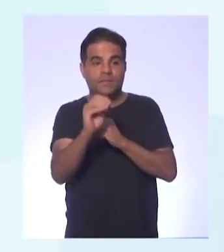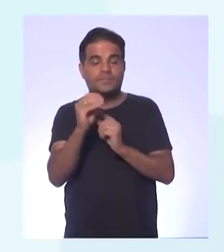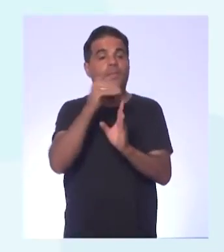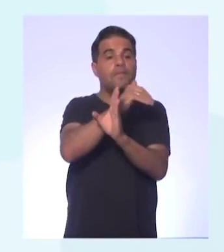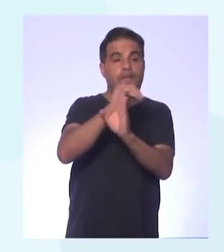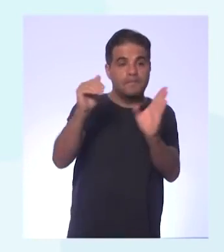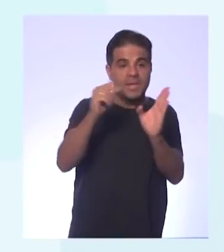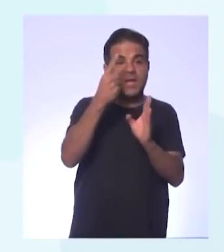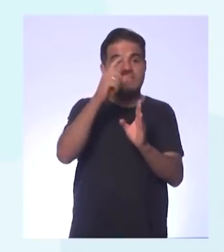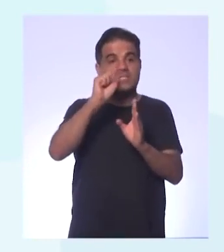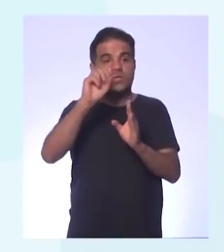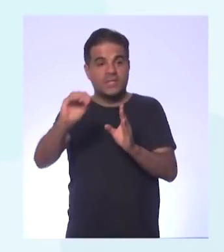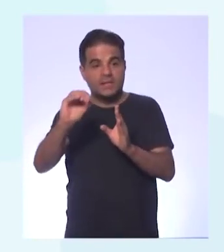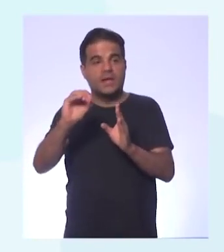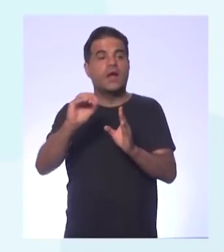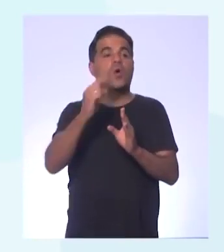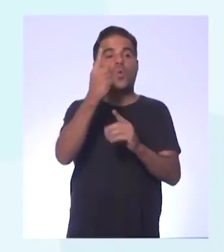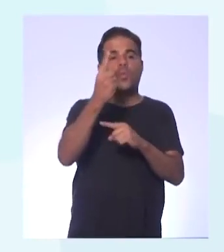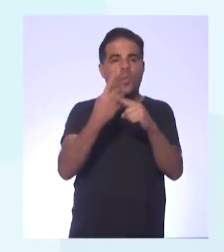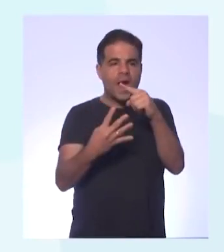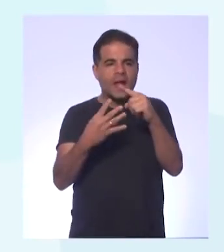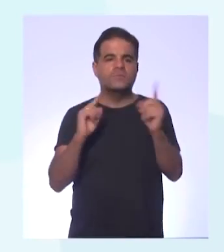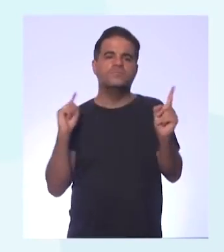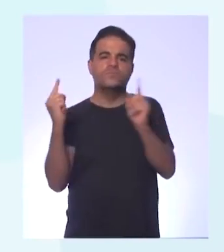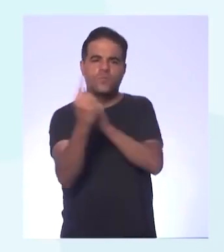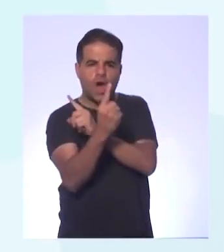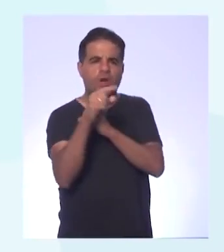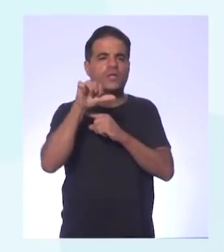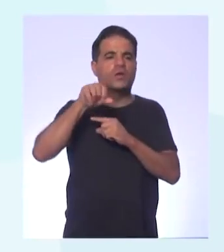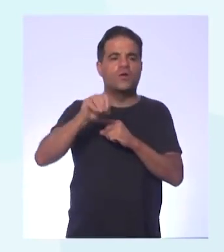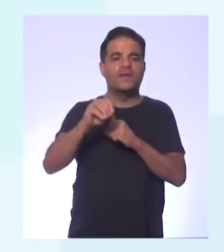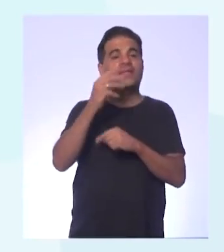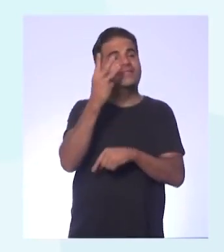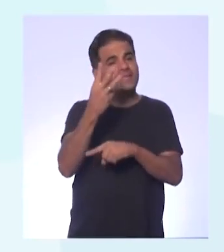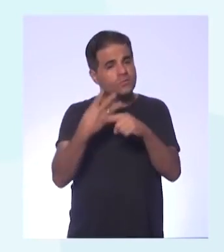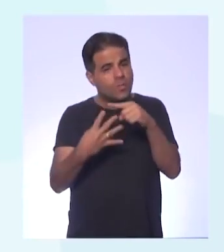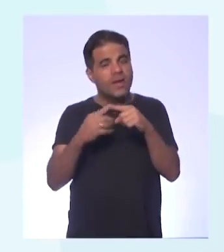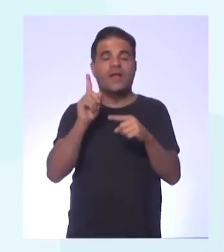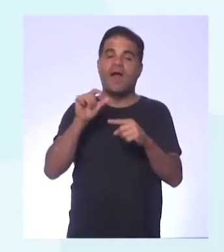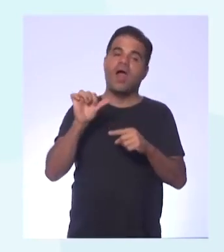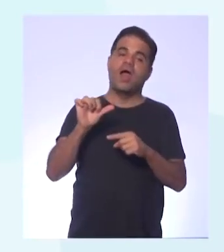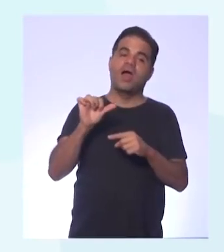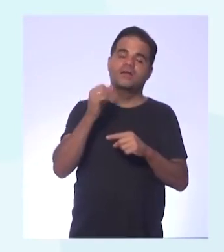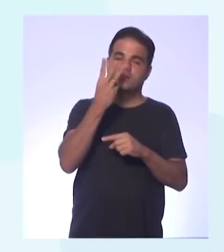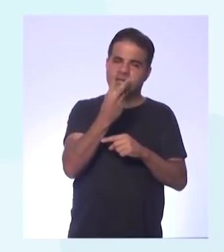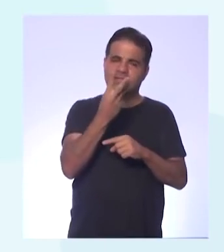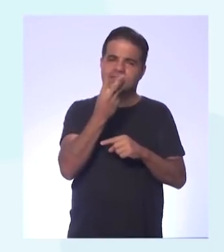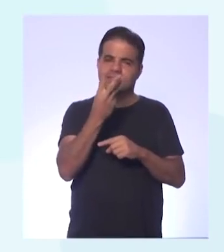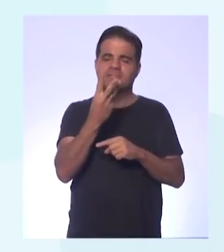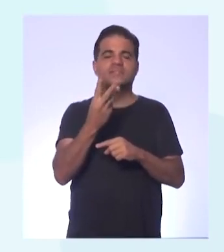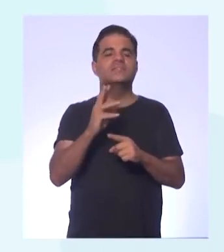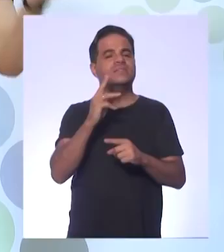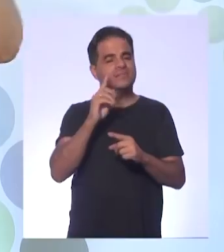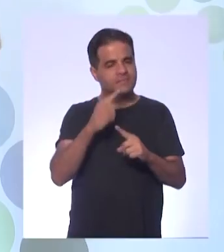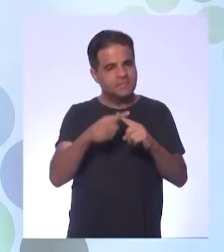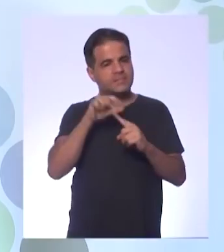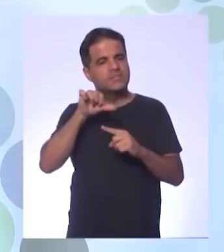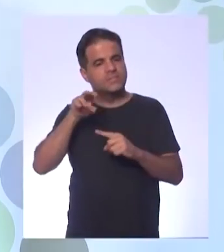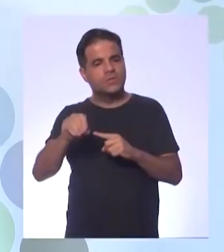volta, 180 graus. 1/4 de volta, 90. E 3/4 de voltas, 3 desses de